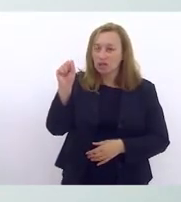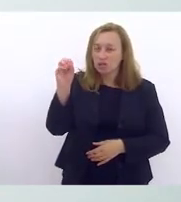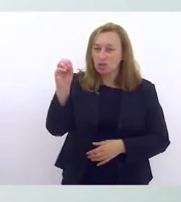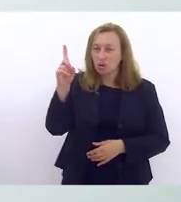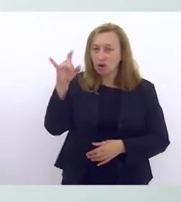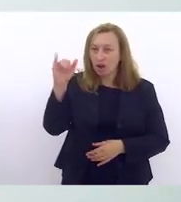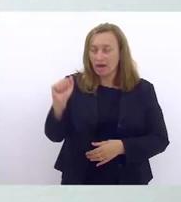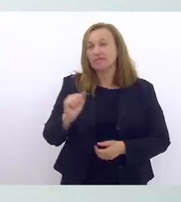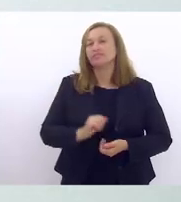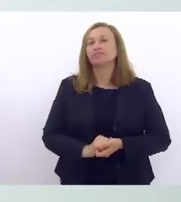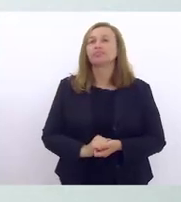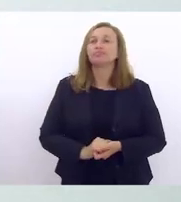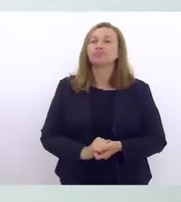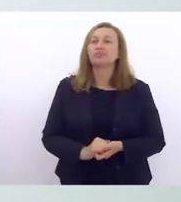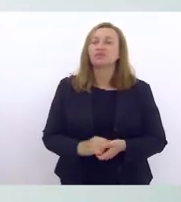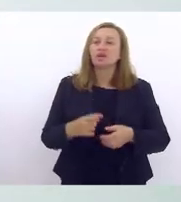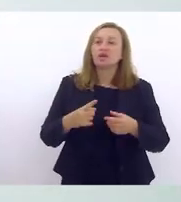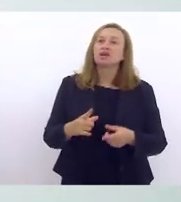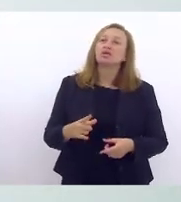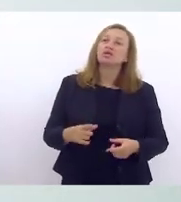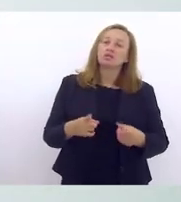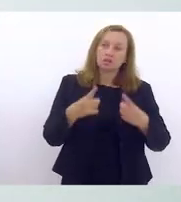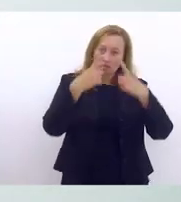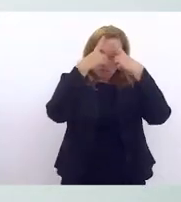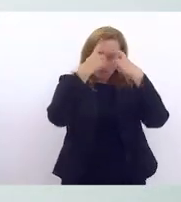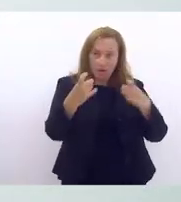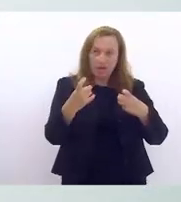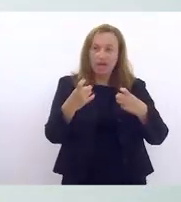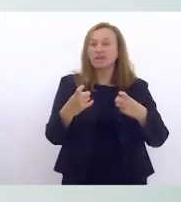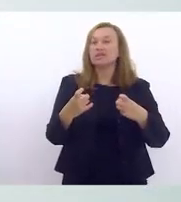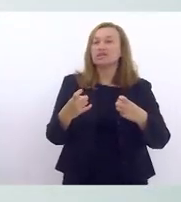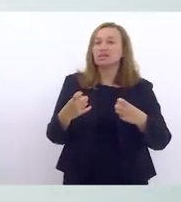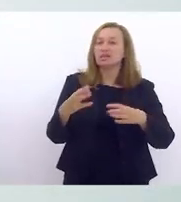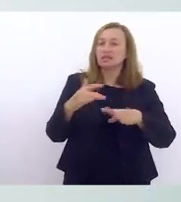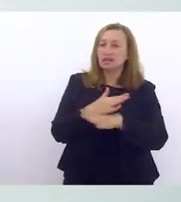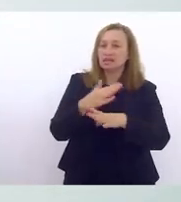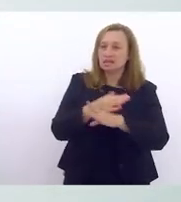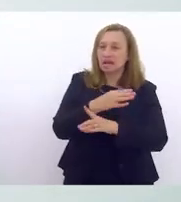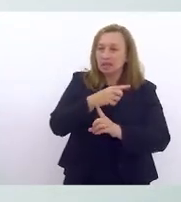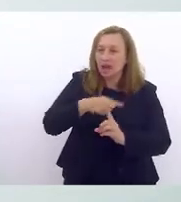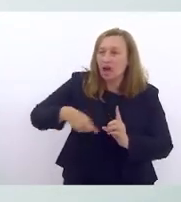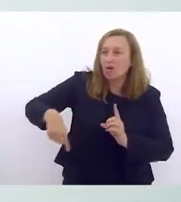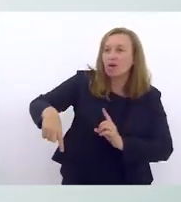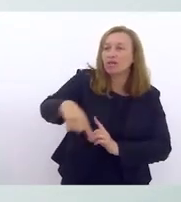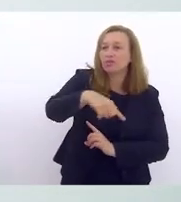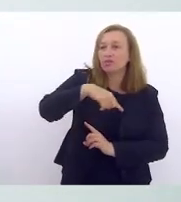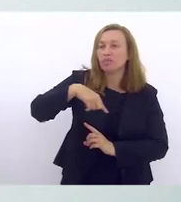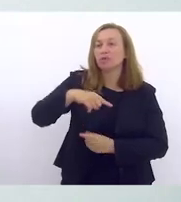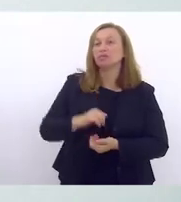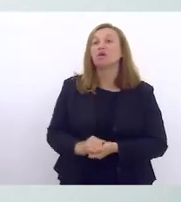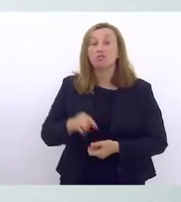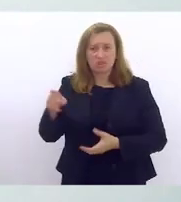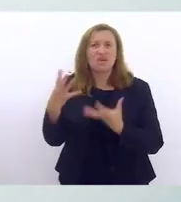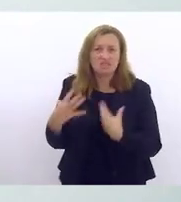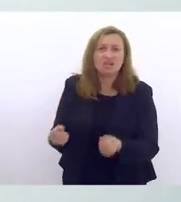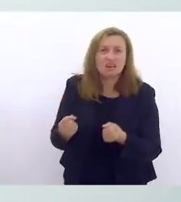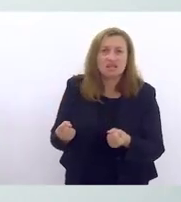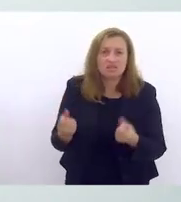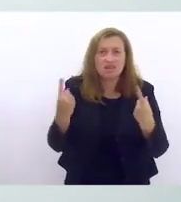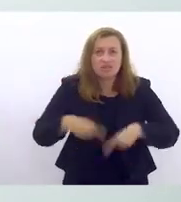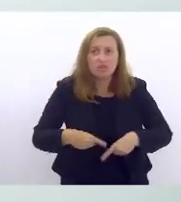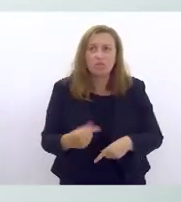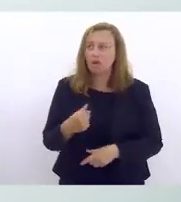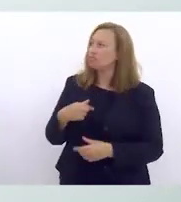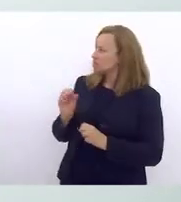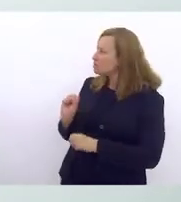conflagrado pela violência urbana, pelos conurbados urbanos anômalos. E ele falou assim: você aceita esse desafio? Eu falei: